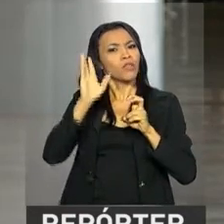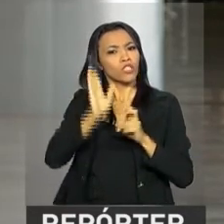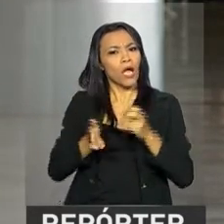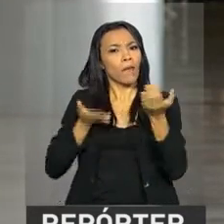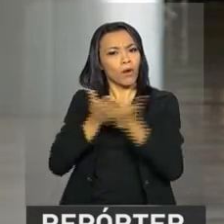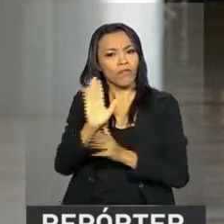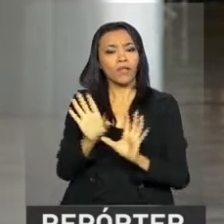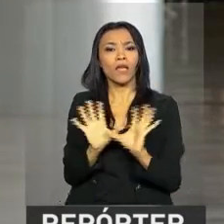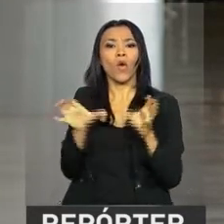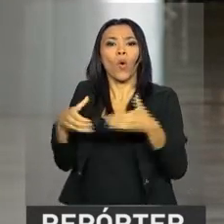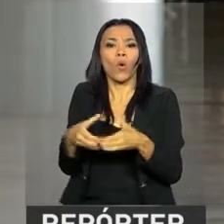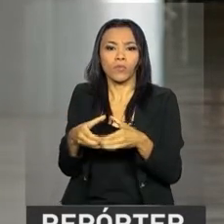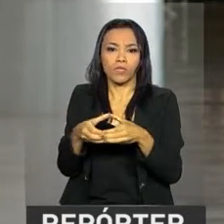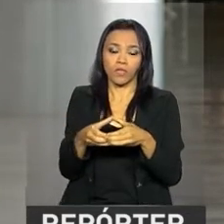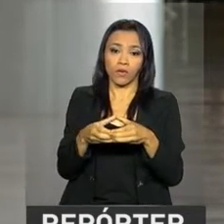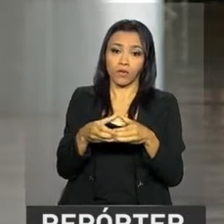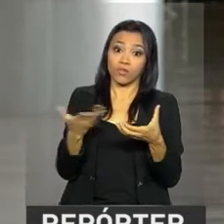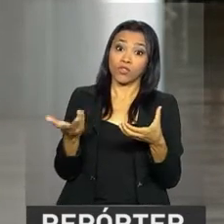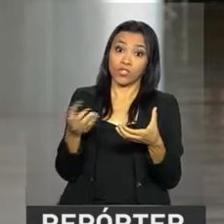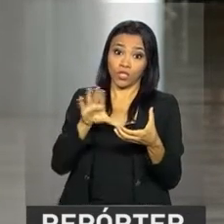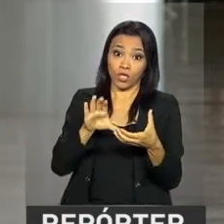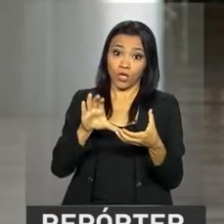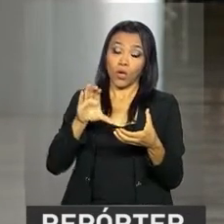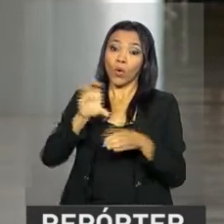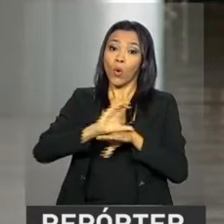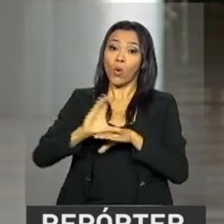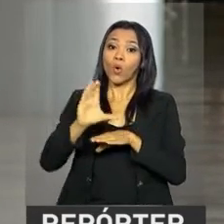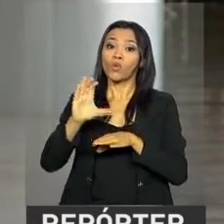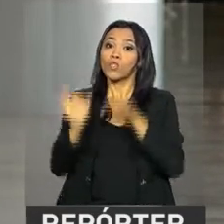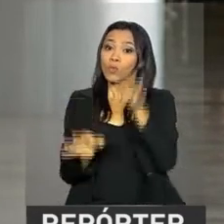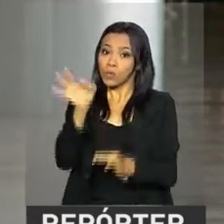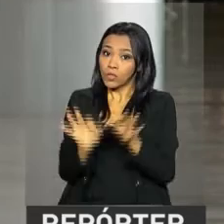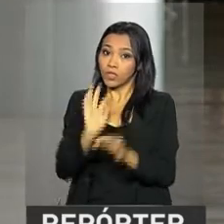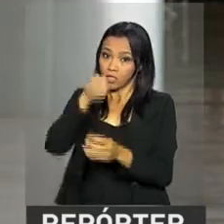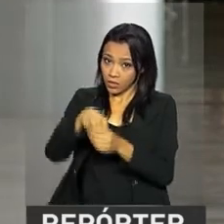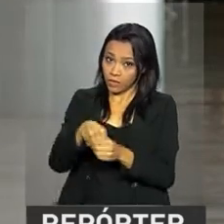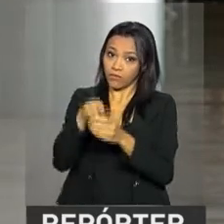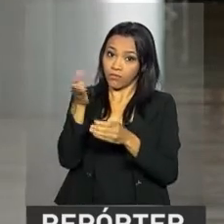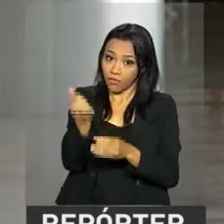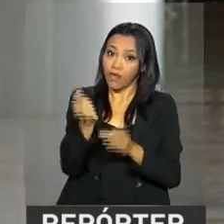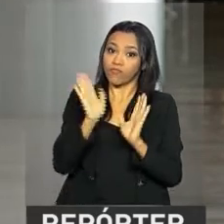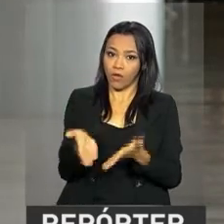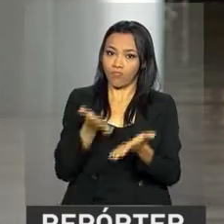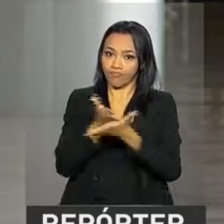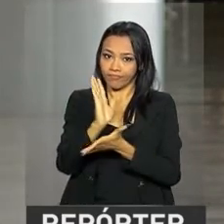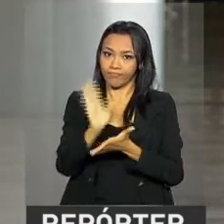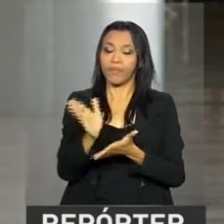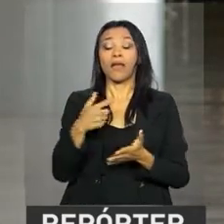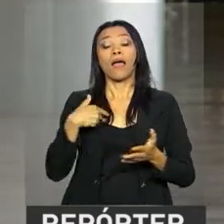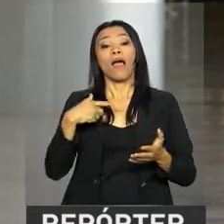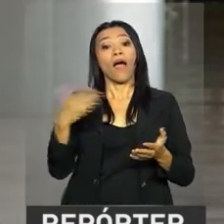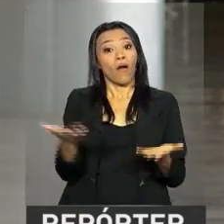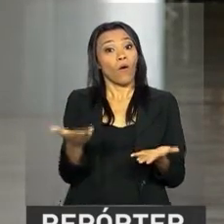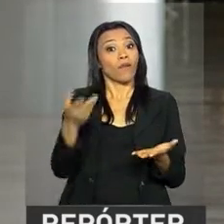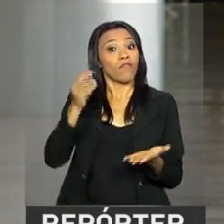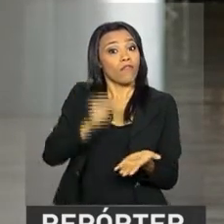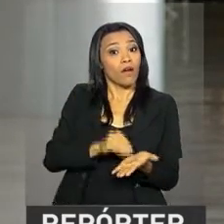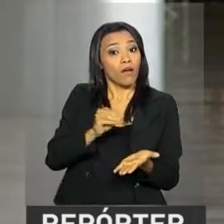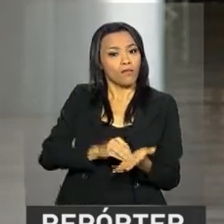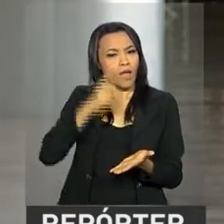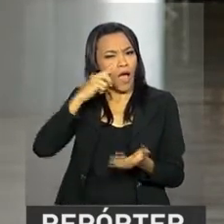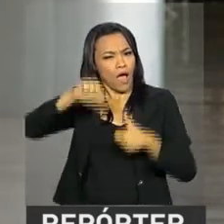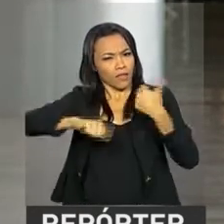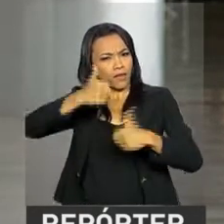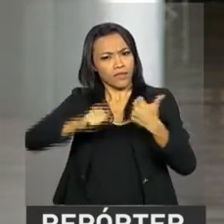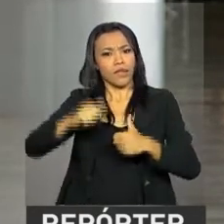de constituição e justiça da casa a expectativa de acordo com o cronograma previsto é que a pec seja analisada em primeiro